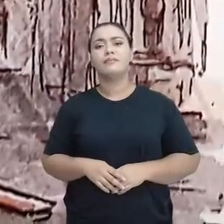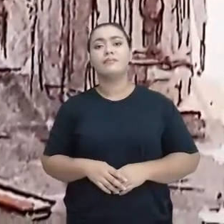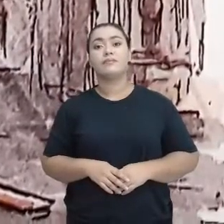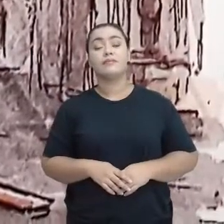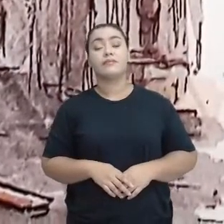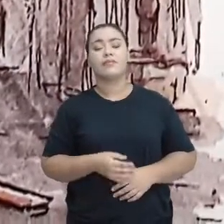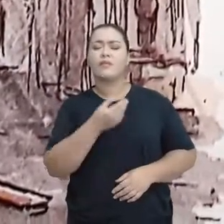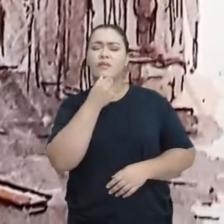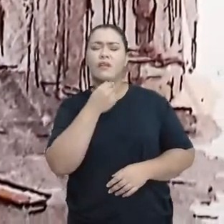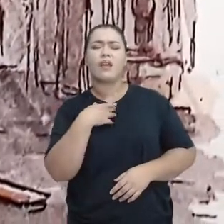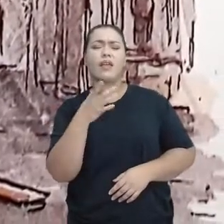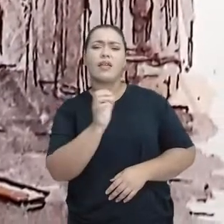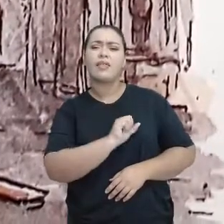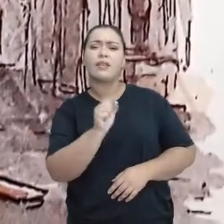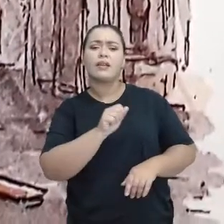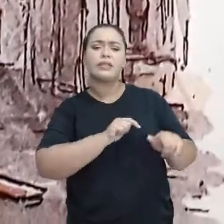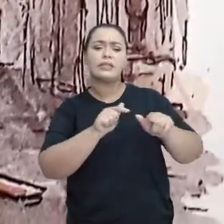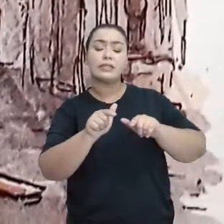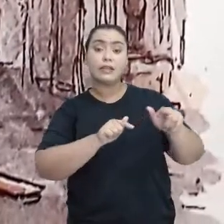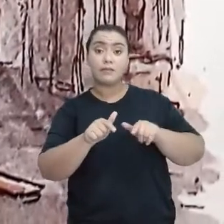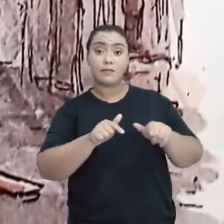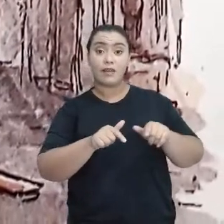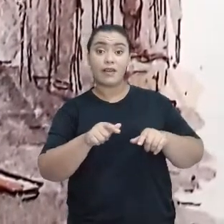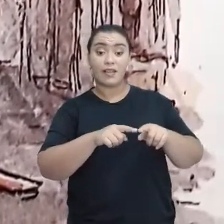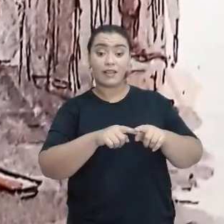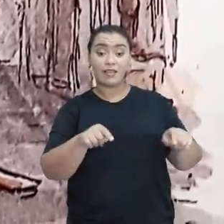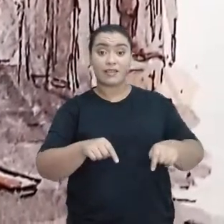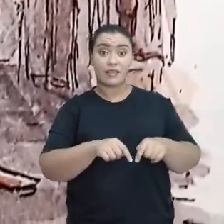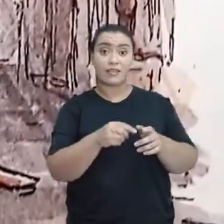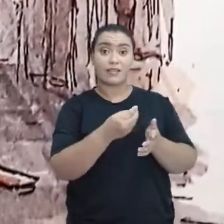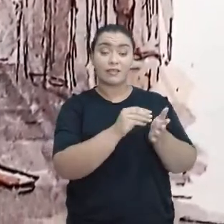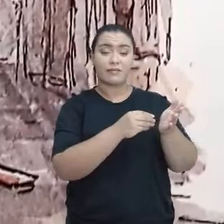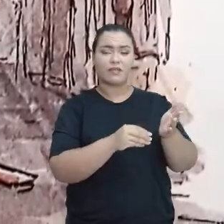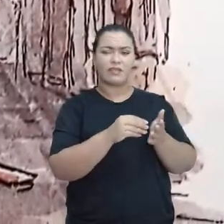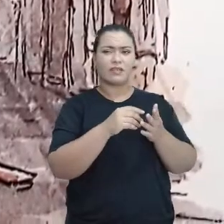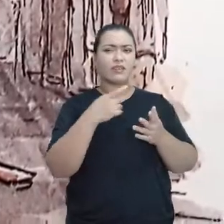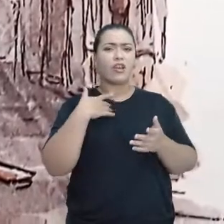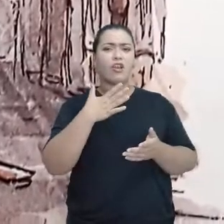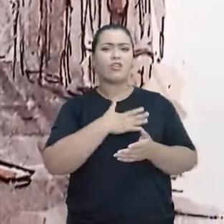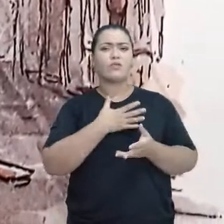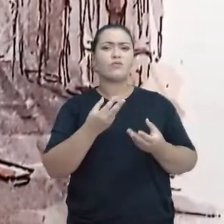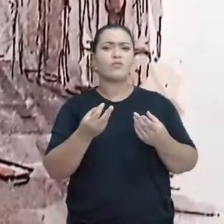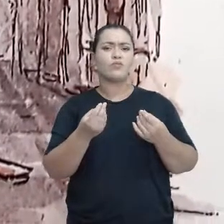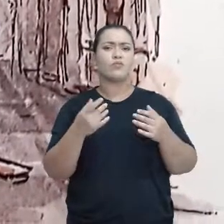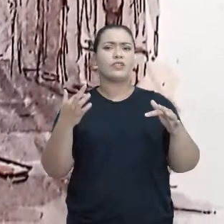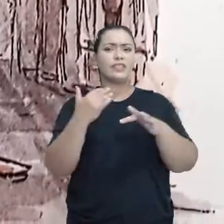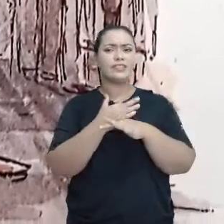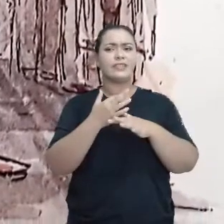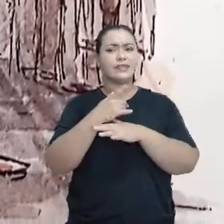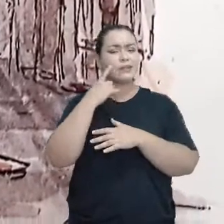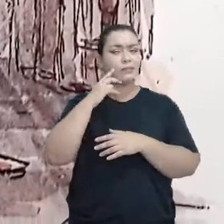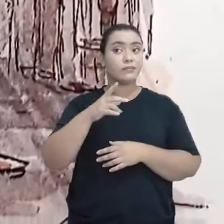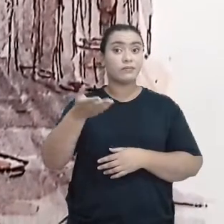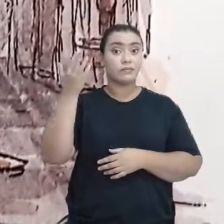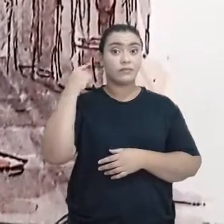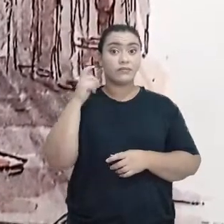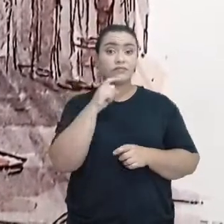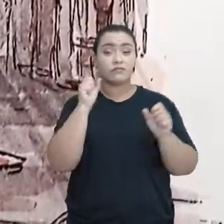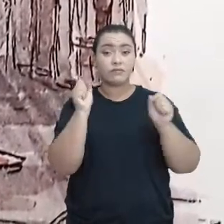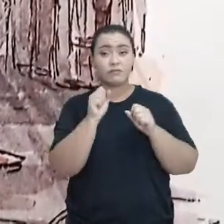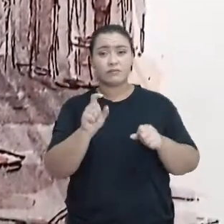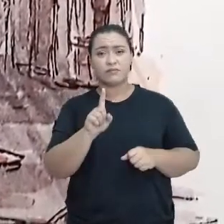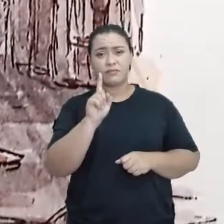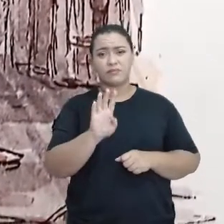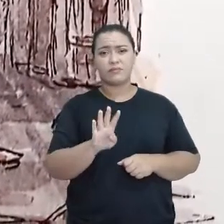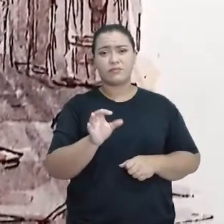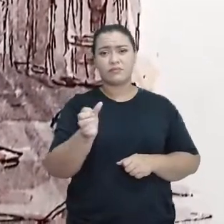Leonardo adorava trabalhar no ateliê e gostava muito da cidade de Florença. No inverno de